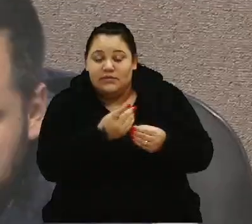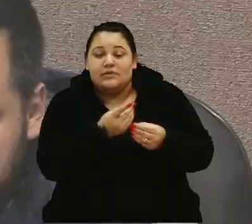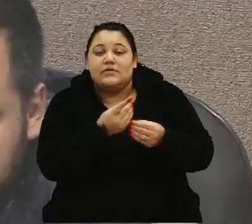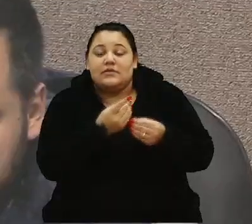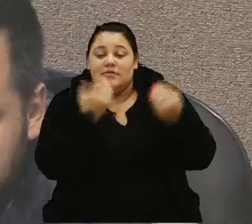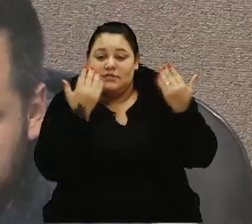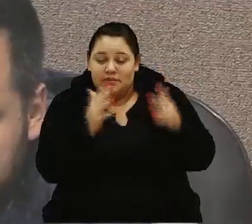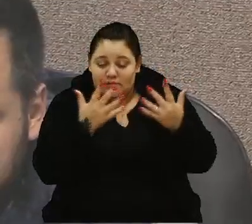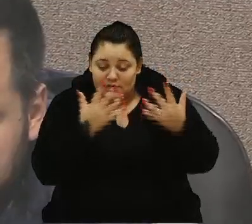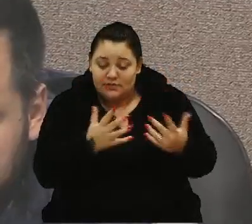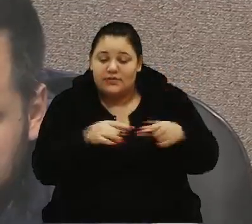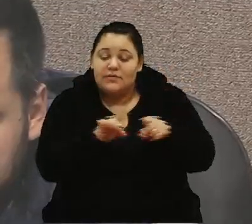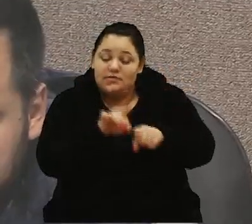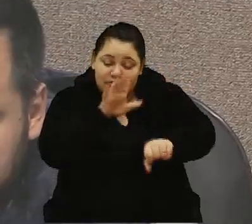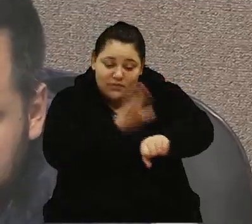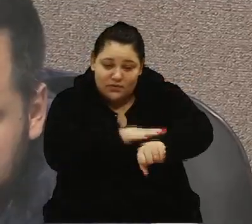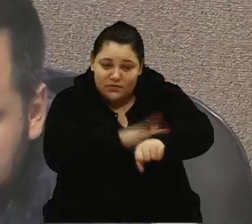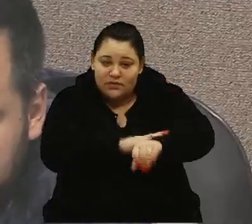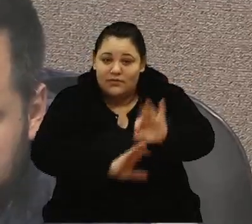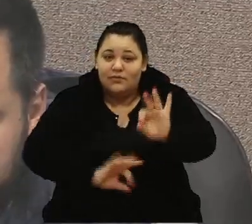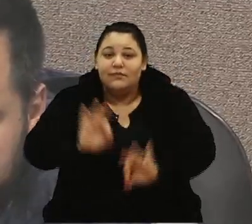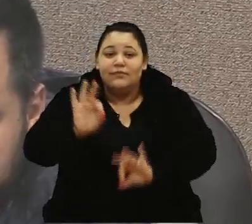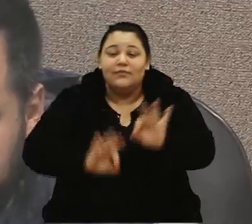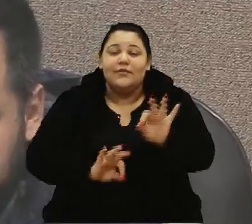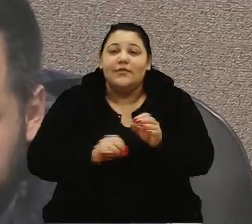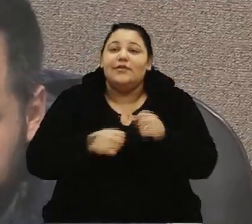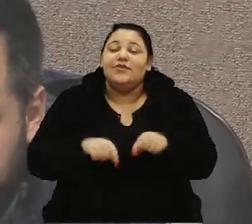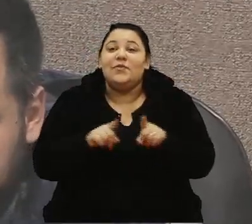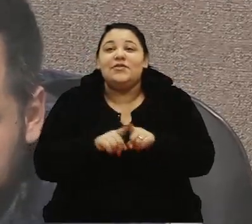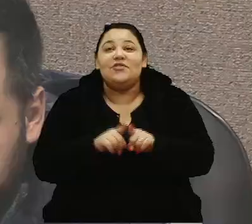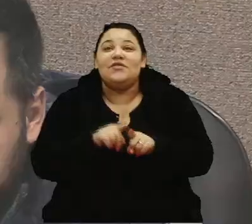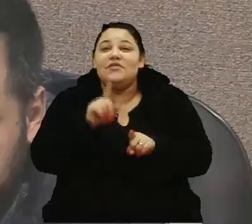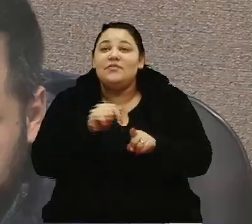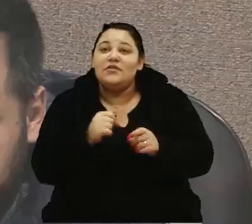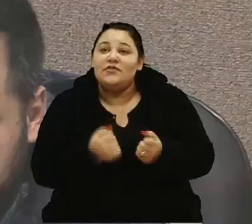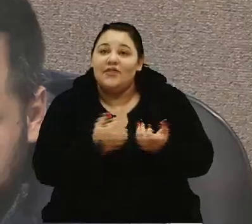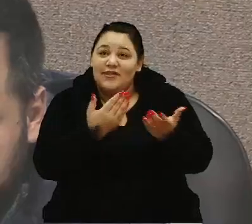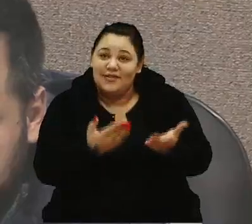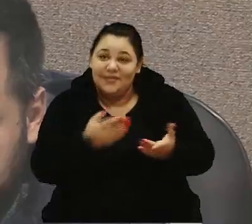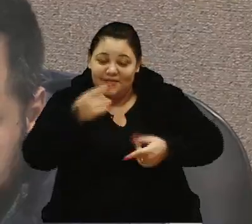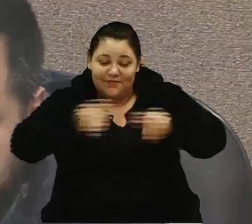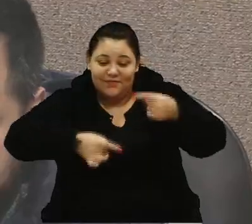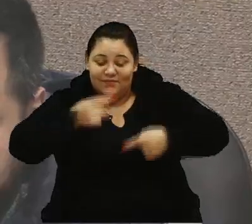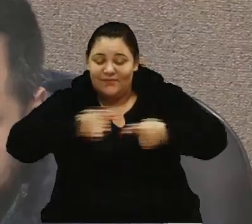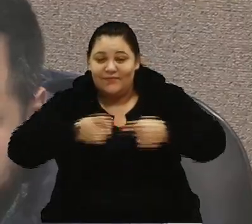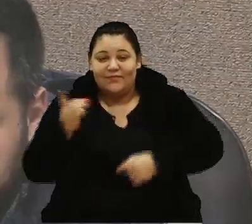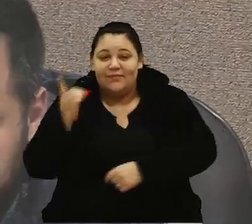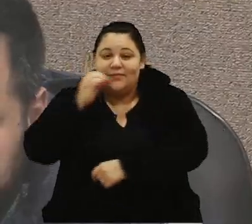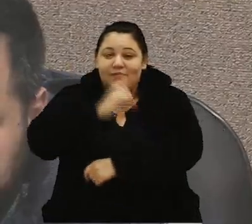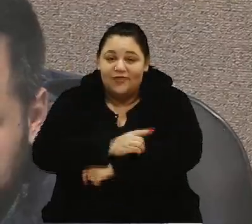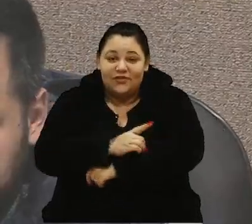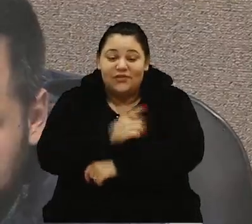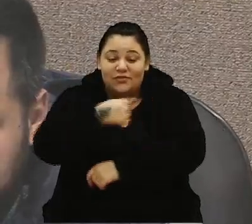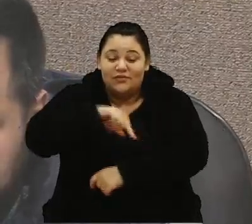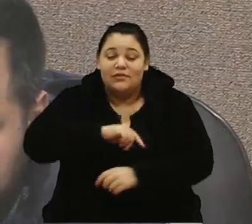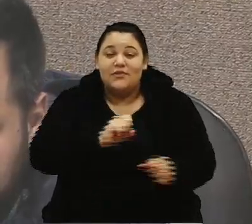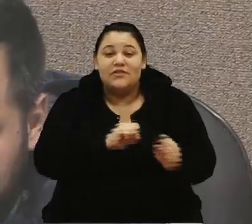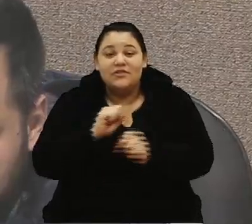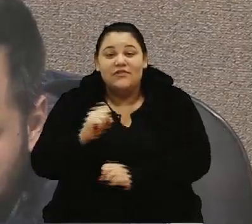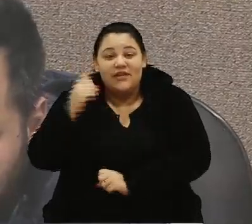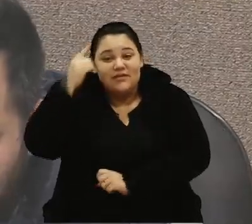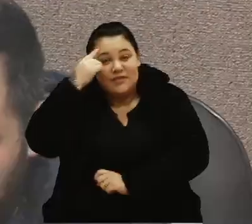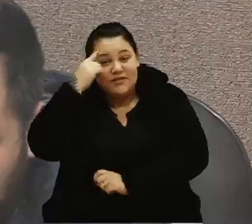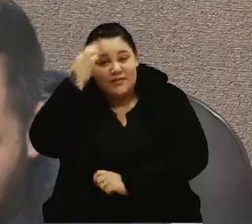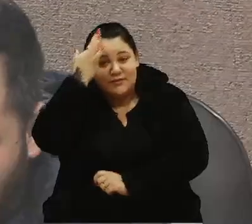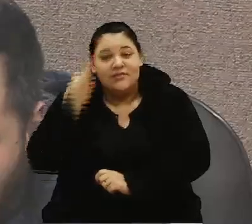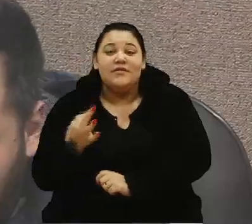esse momento, né, por esse projeto de lei que traz uma discussão importante para um dia, pelo menos, para que a gente possa refletir, entender, né, vereadora Rose,